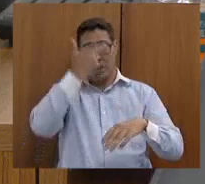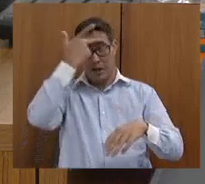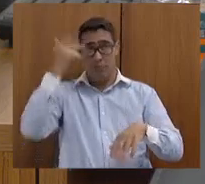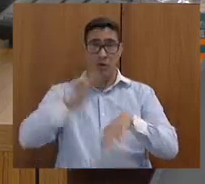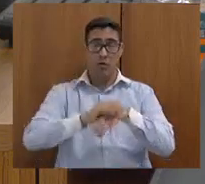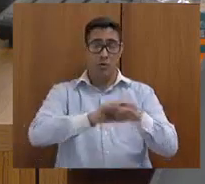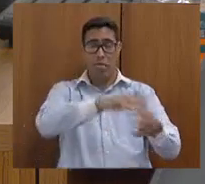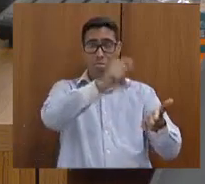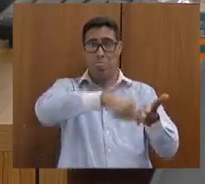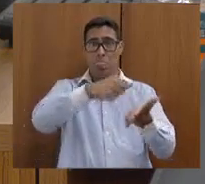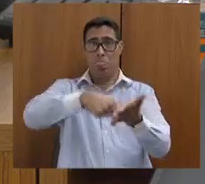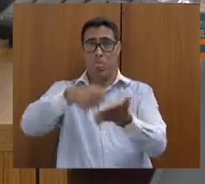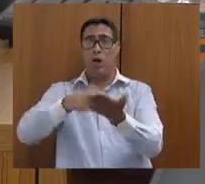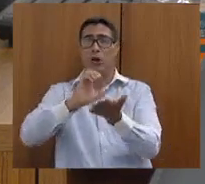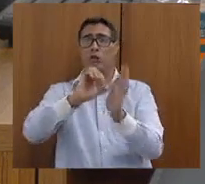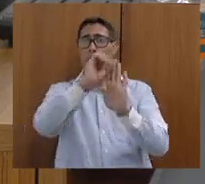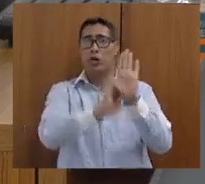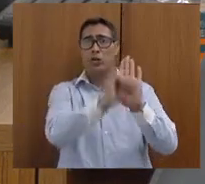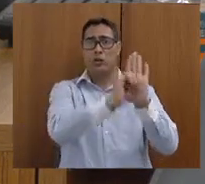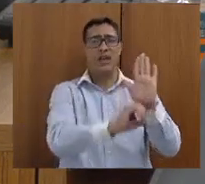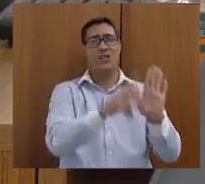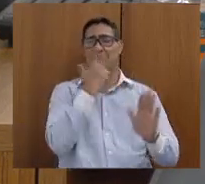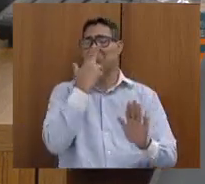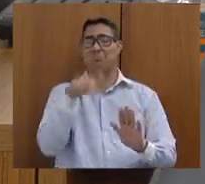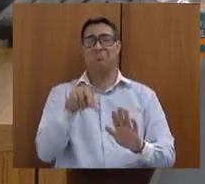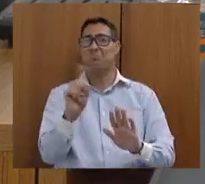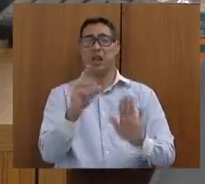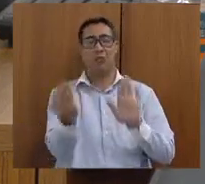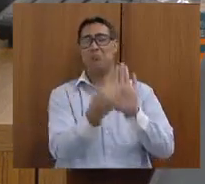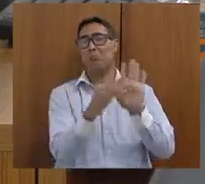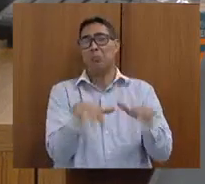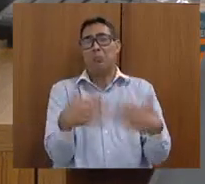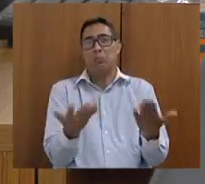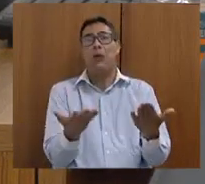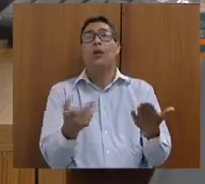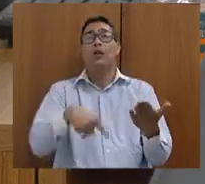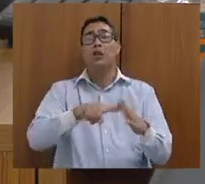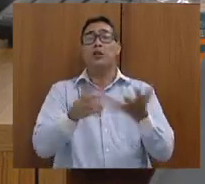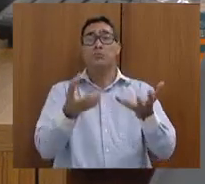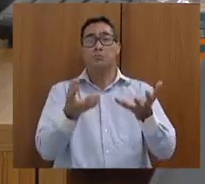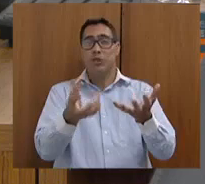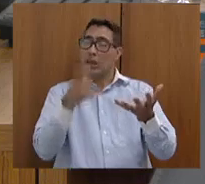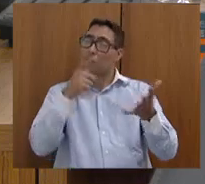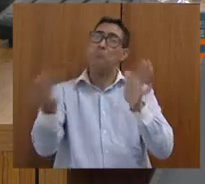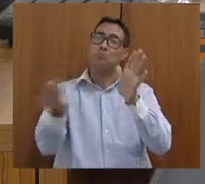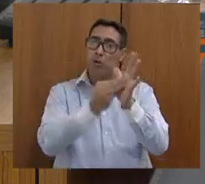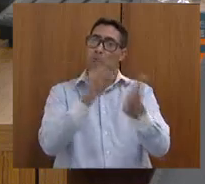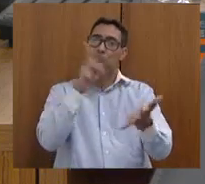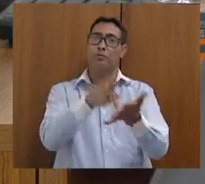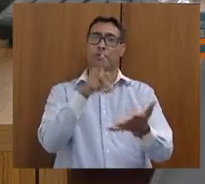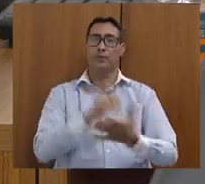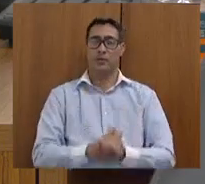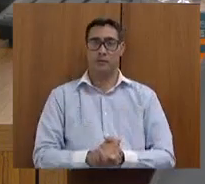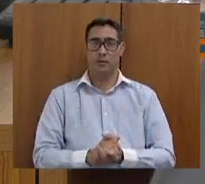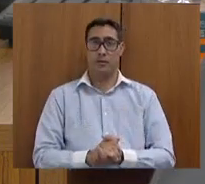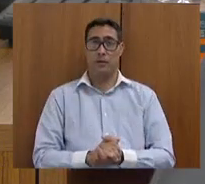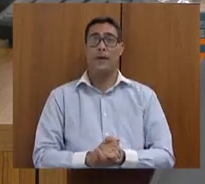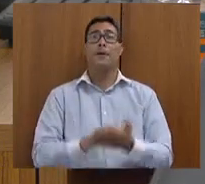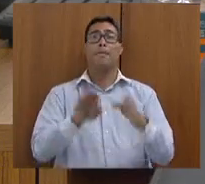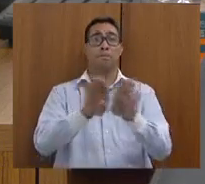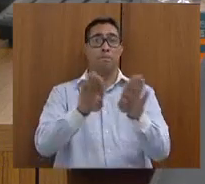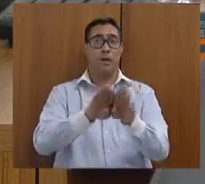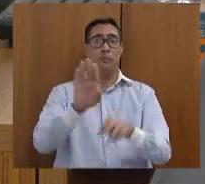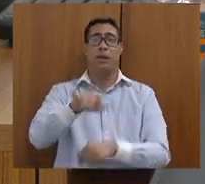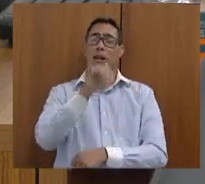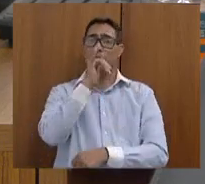orçamentárias isso aí não aparece então é preciso que isso seja feita com efetividade sobre essa questão da